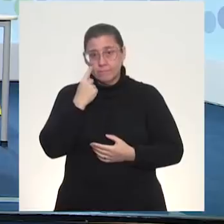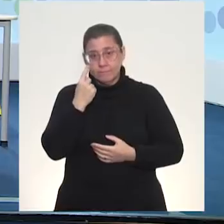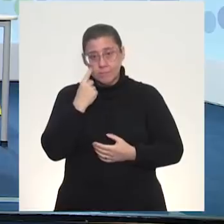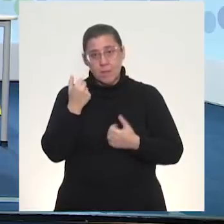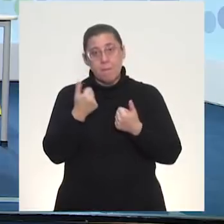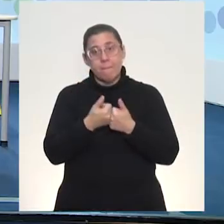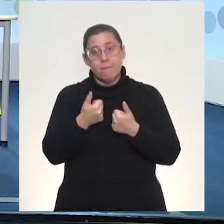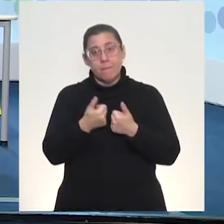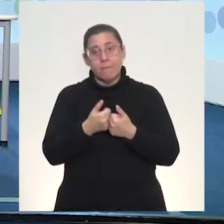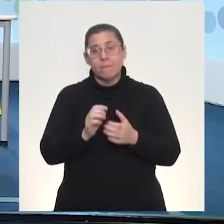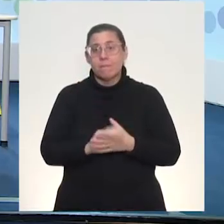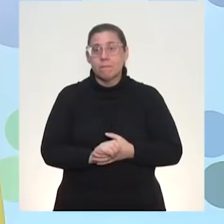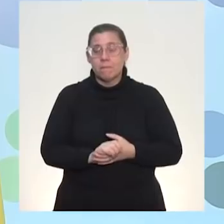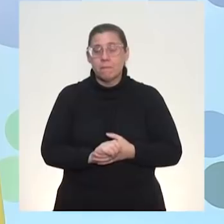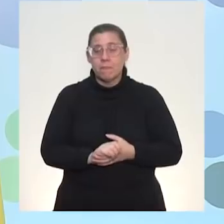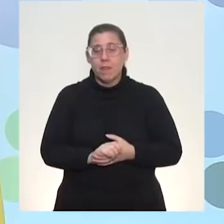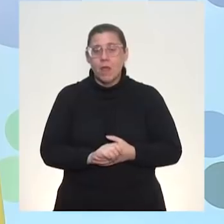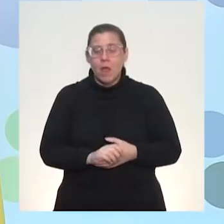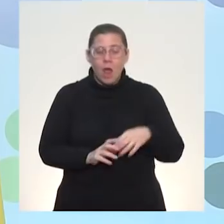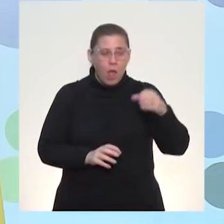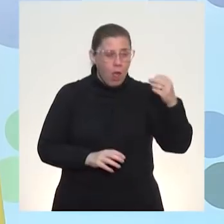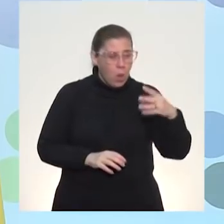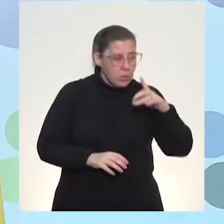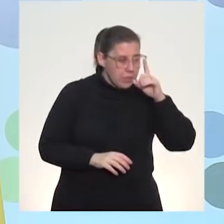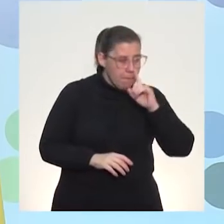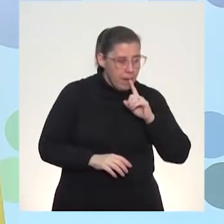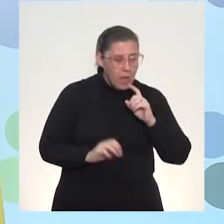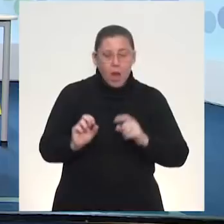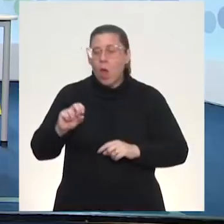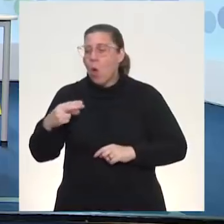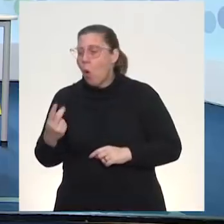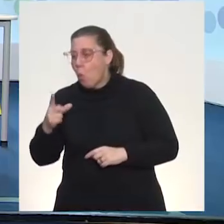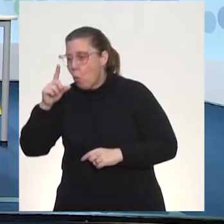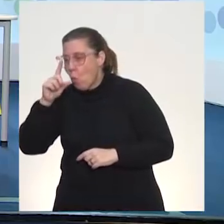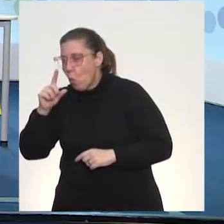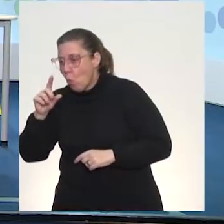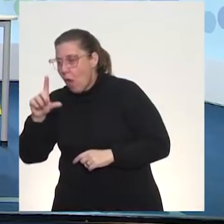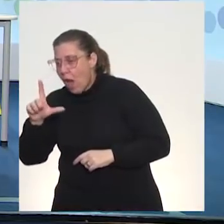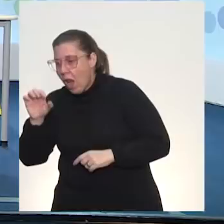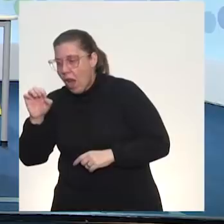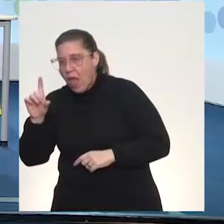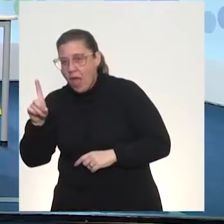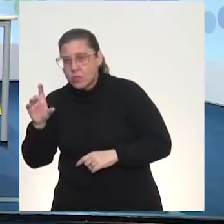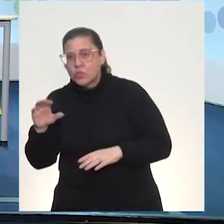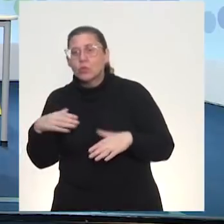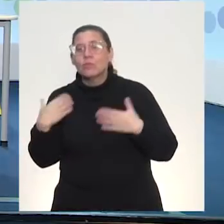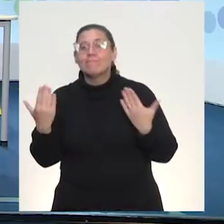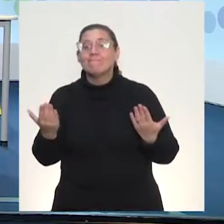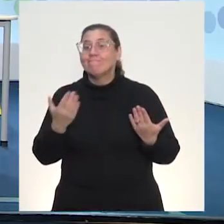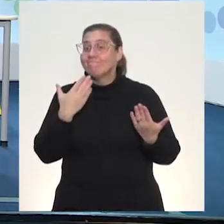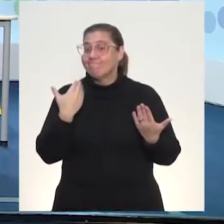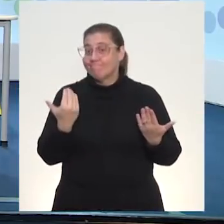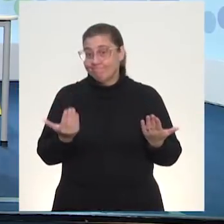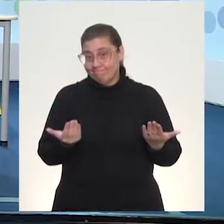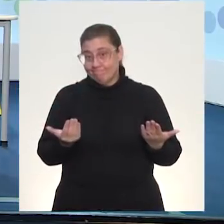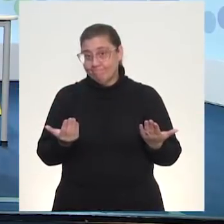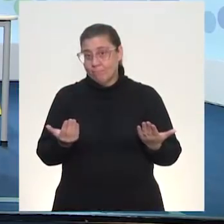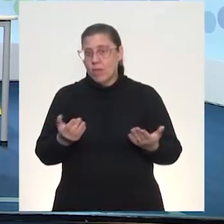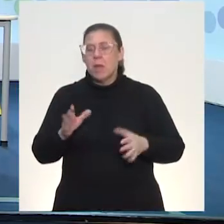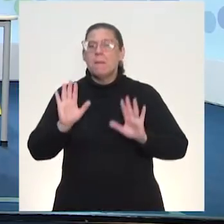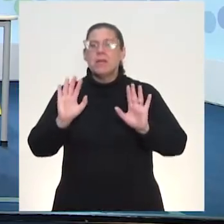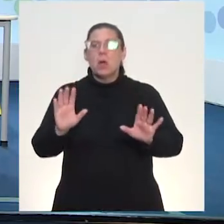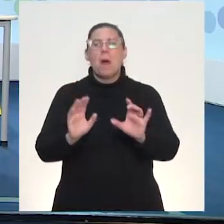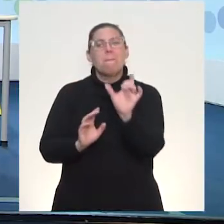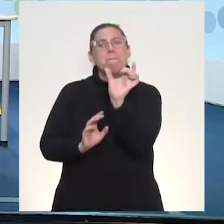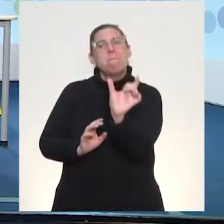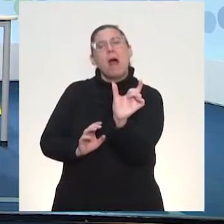lâmpada incandescente ou próximo à lâmpada LED, né? Deu para observar que próximo à lâmpada incandescente ficou bem mais quente. Jorge, agora tem uma palavra